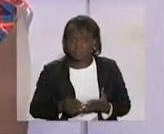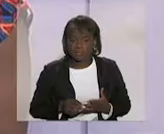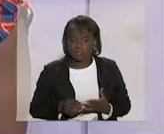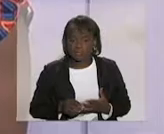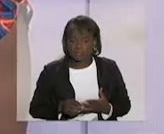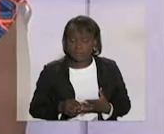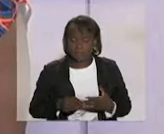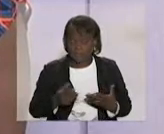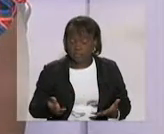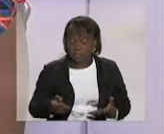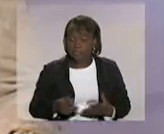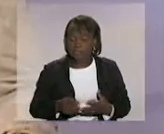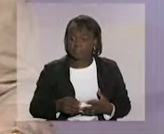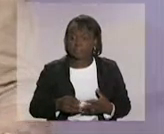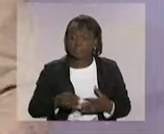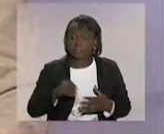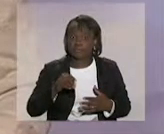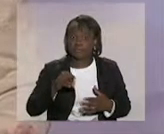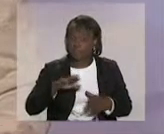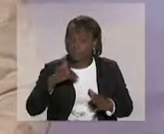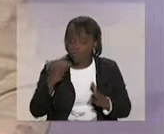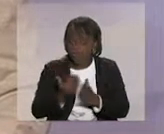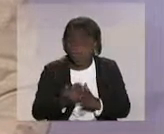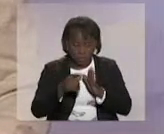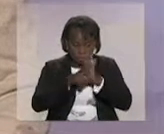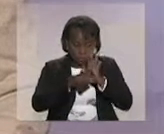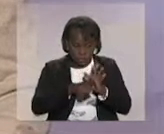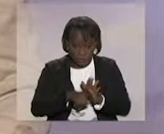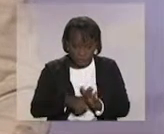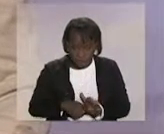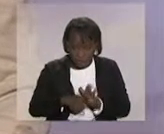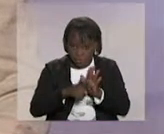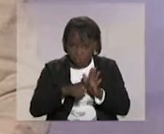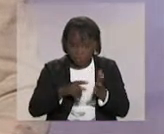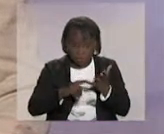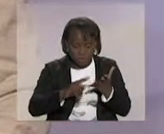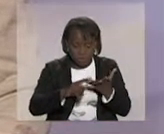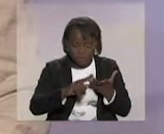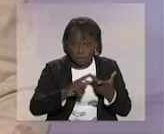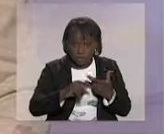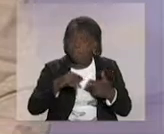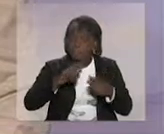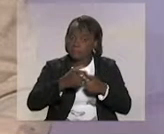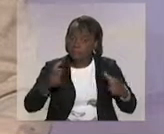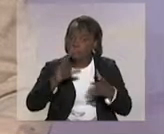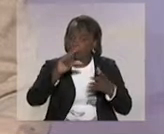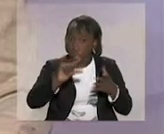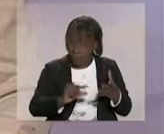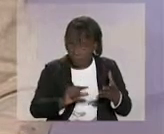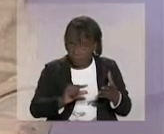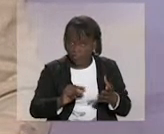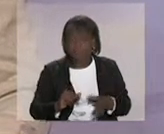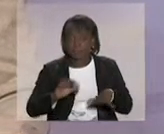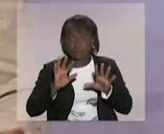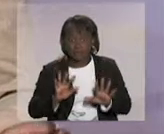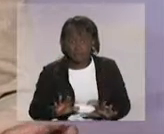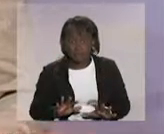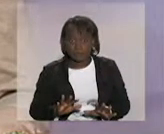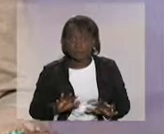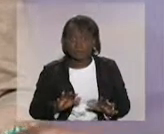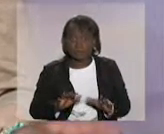dossiê? Sim. Em todos os indicadores que nós tentamos analisar no dossiê, houve uma redução. Mas